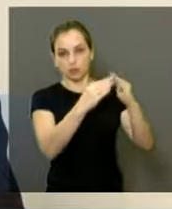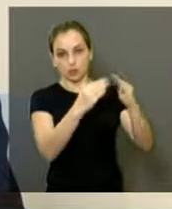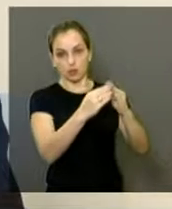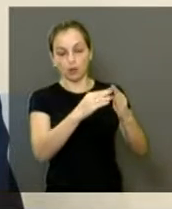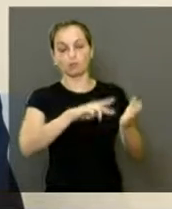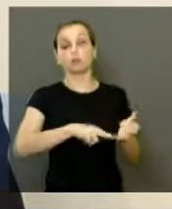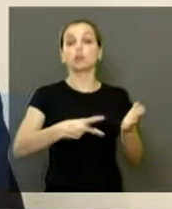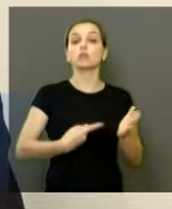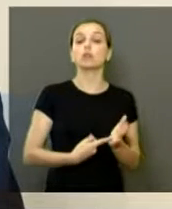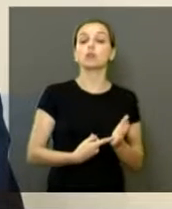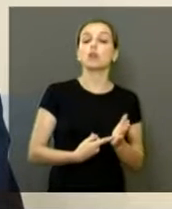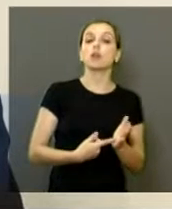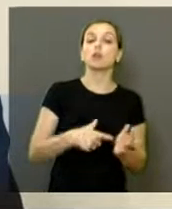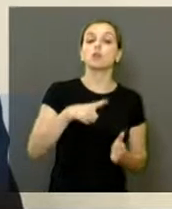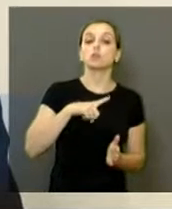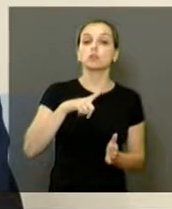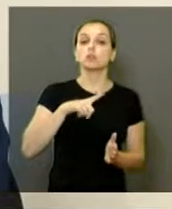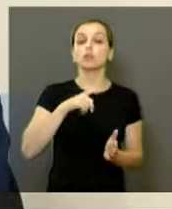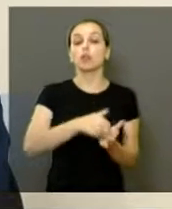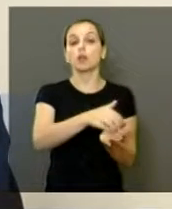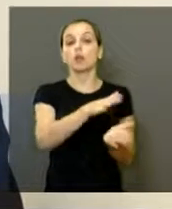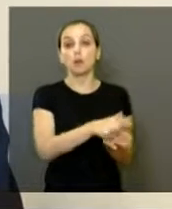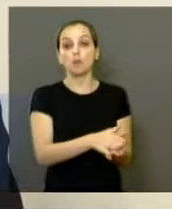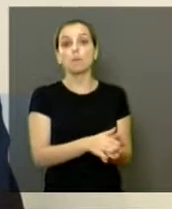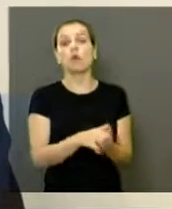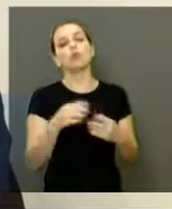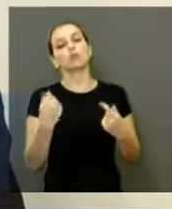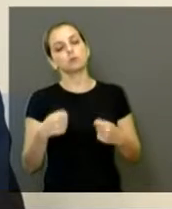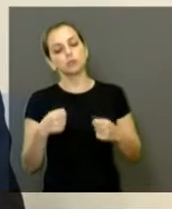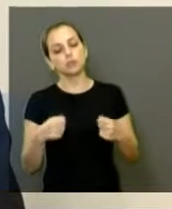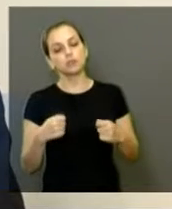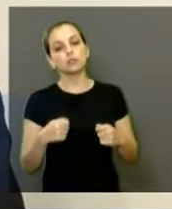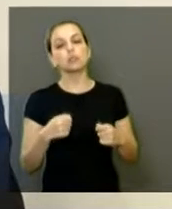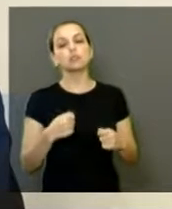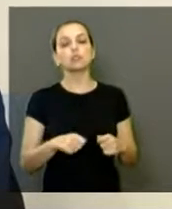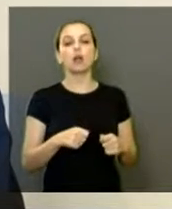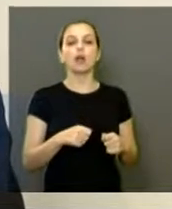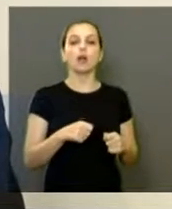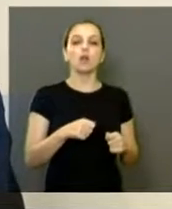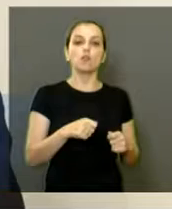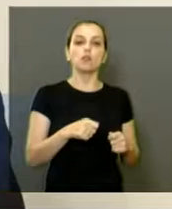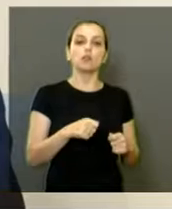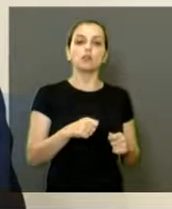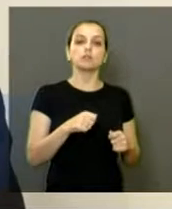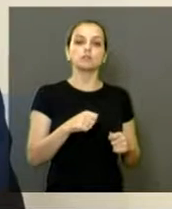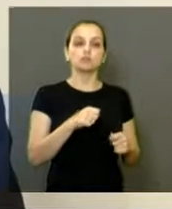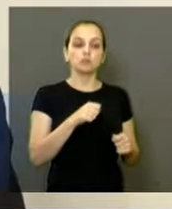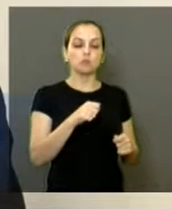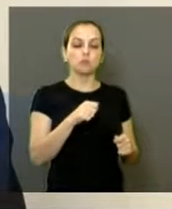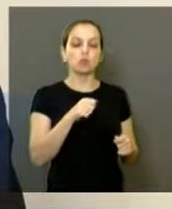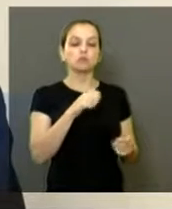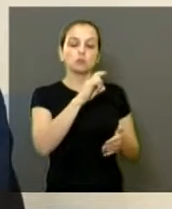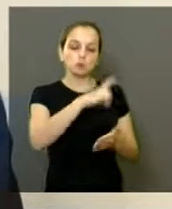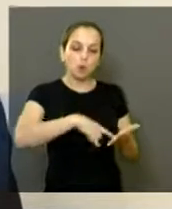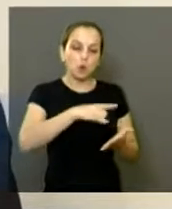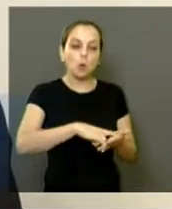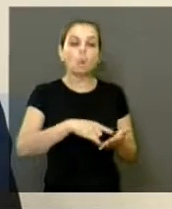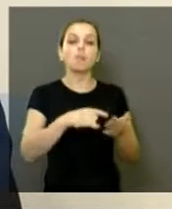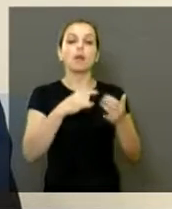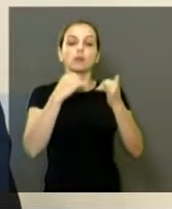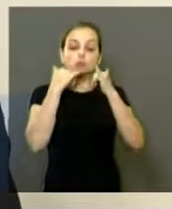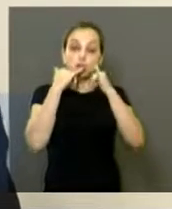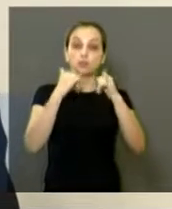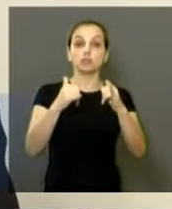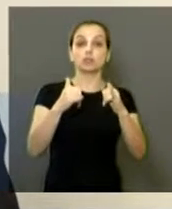para deveria ter sido detectada pelo agente de trânsito permitido uma multa preenchido essa multa no talão e deixado a